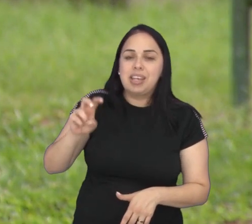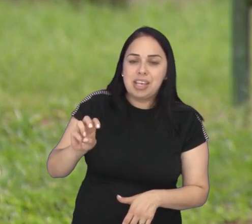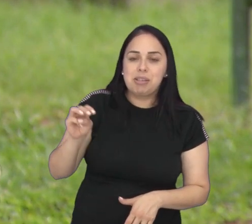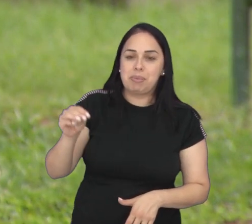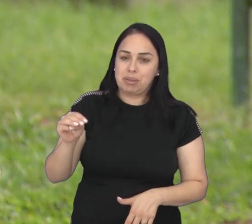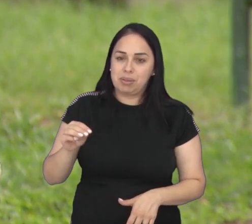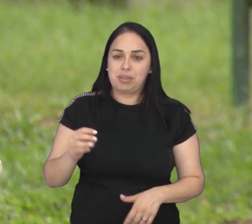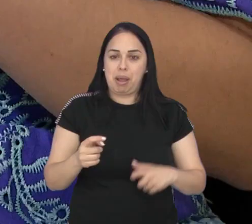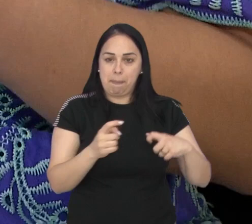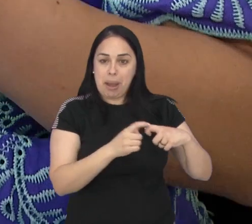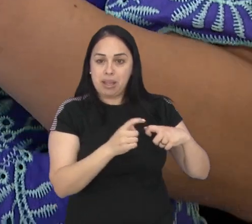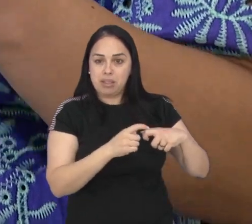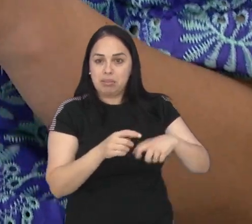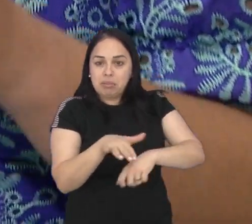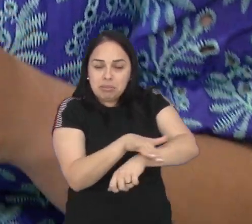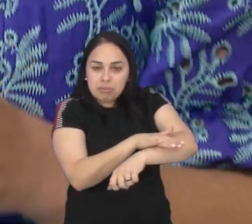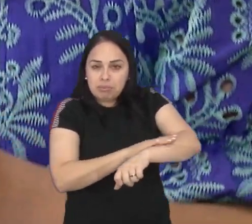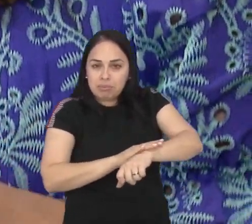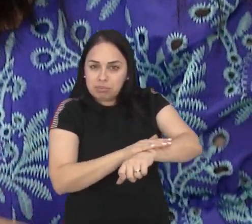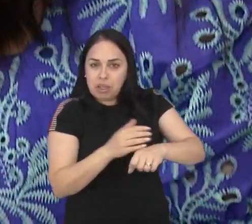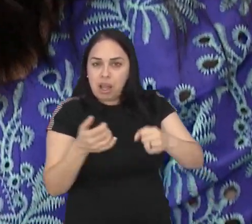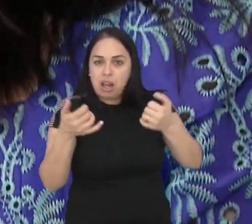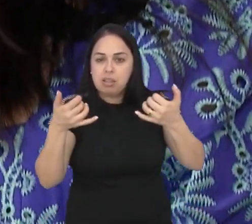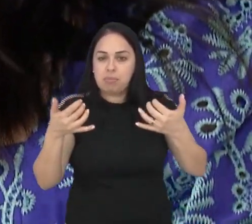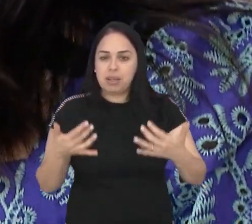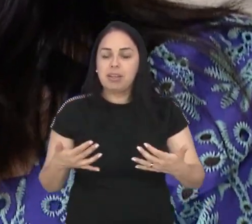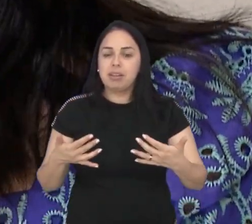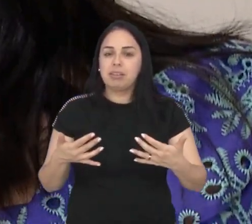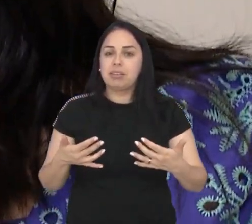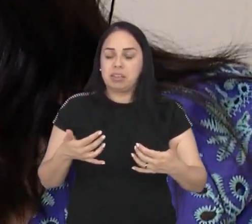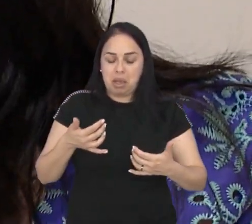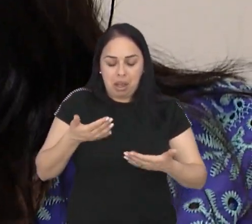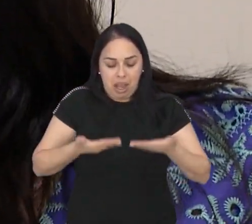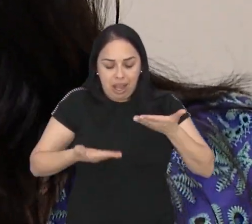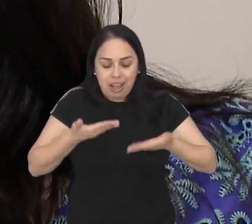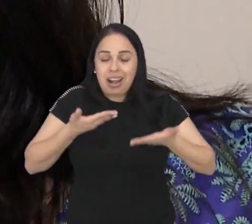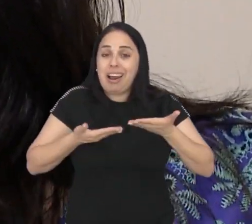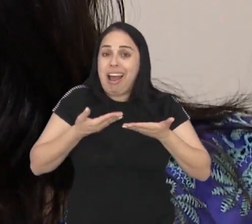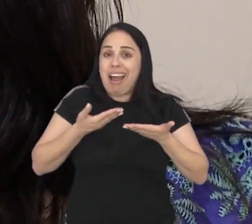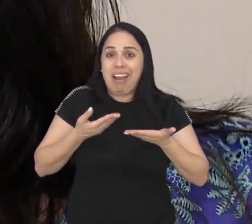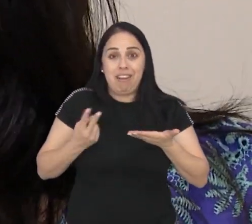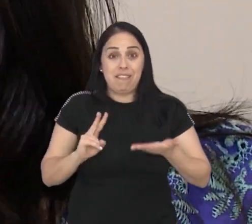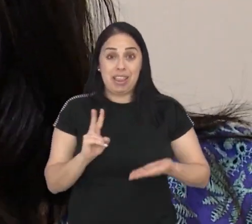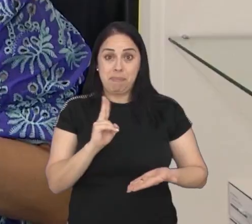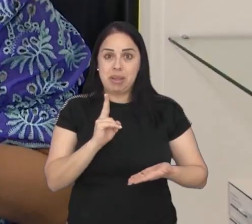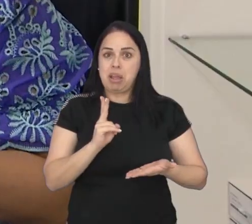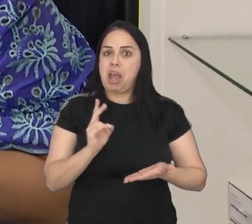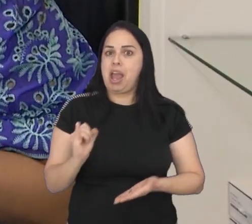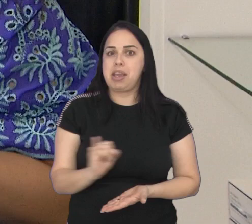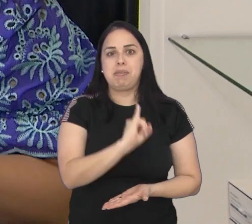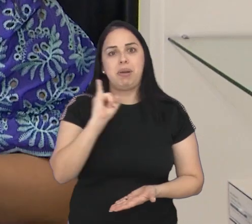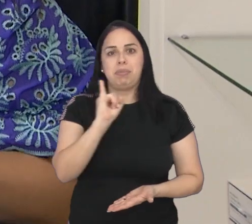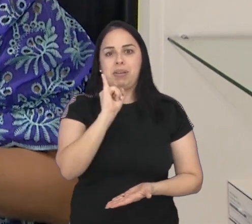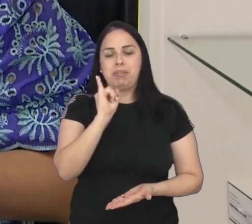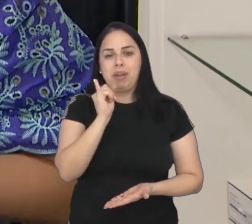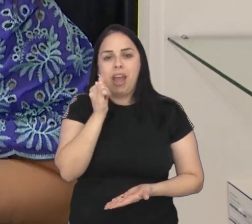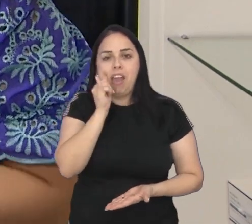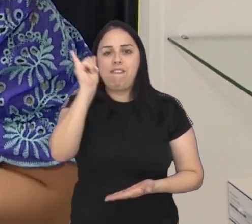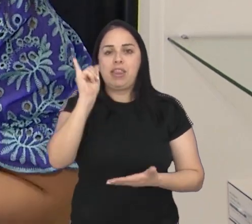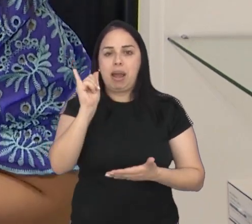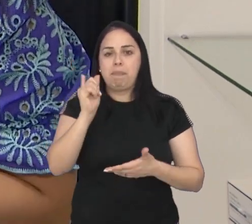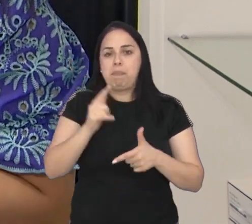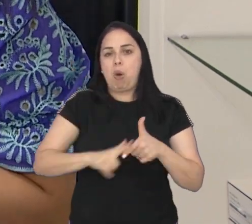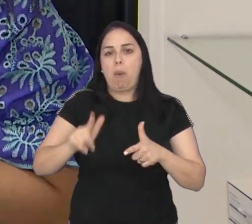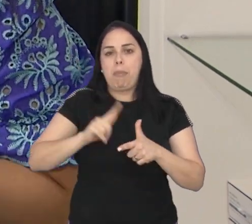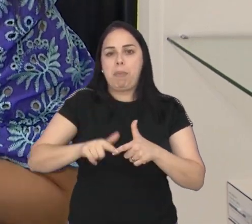5 a 10 minutos. Essa médica dermatologista explica que manter os níveis adequados são indispensáveis